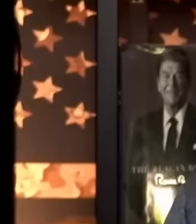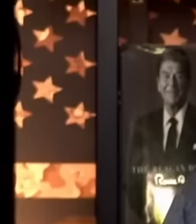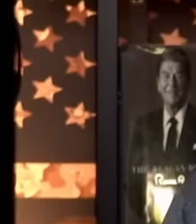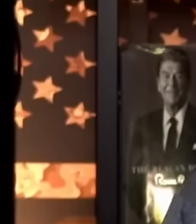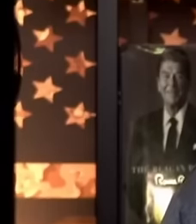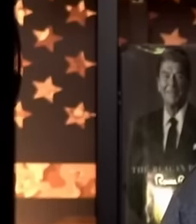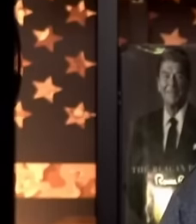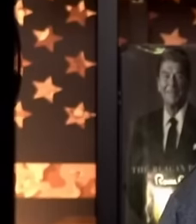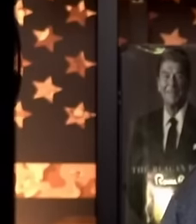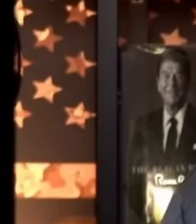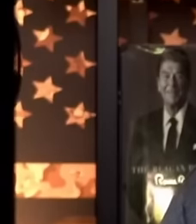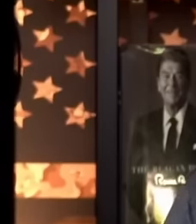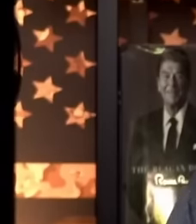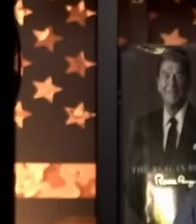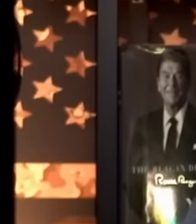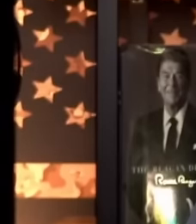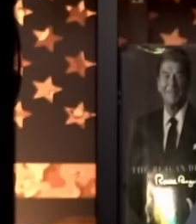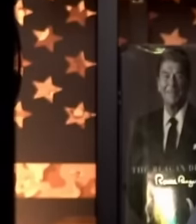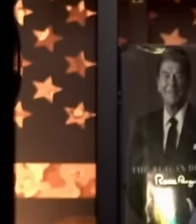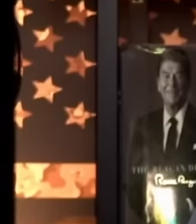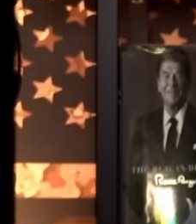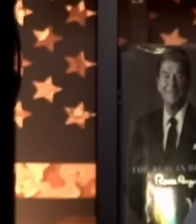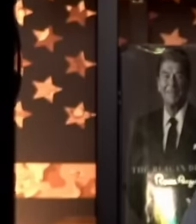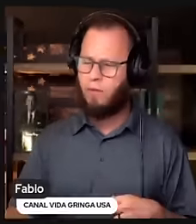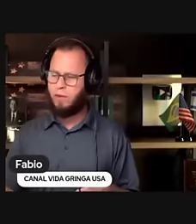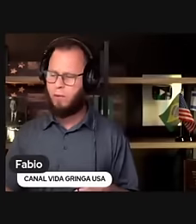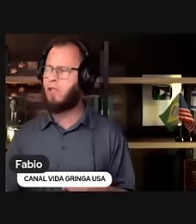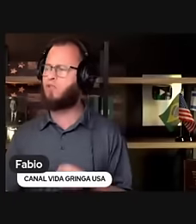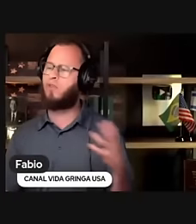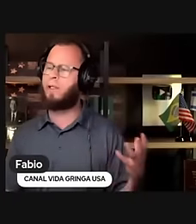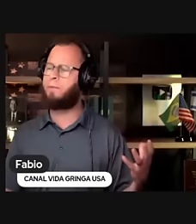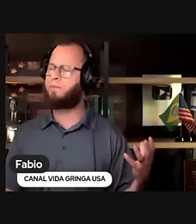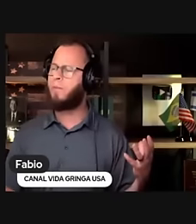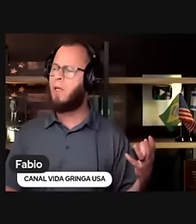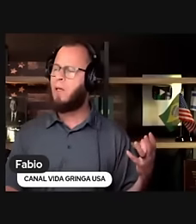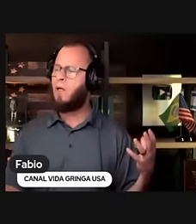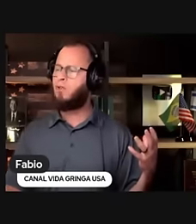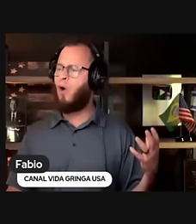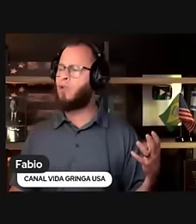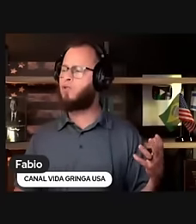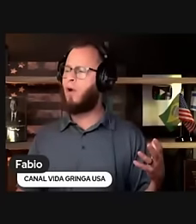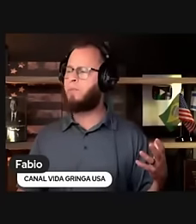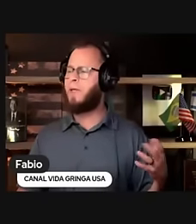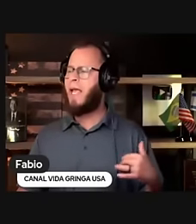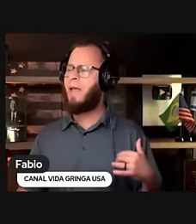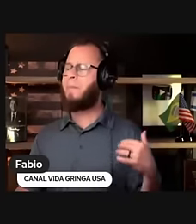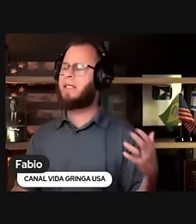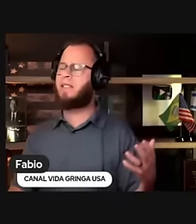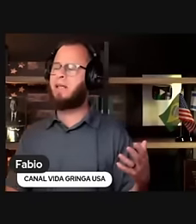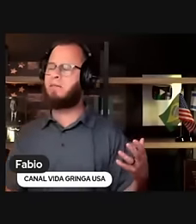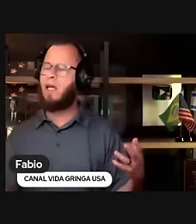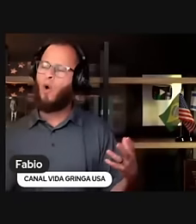saiu nos Estados Unidos na Europa no mundo inteiro e eu quero mostrar para você olha só isso aqui Donald trump